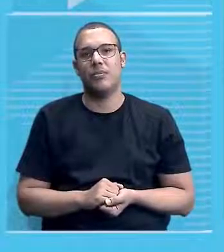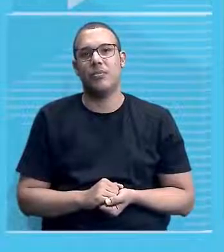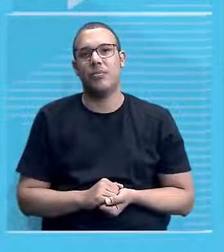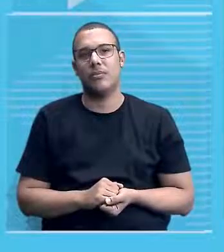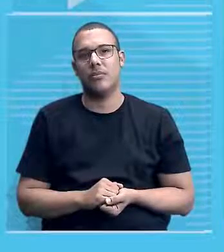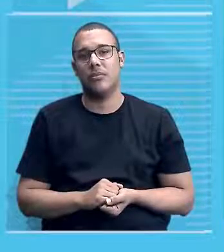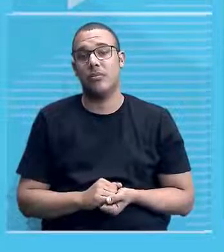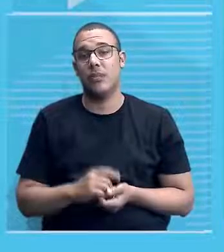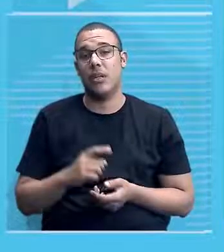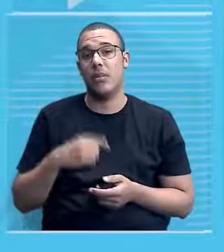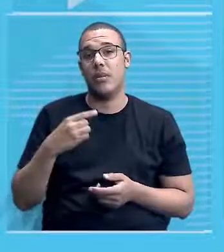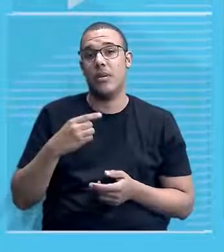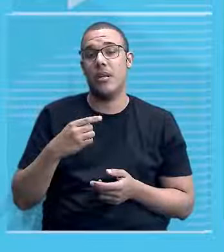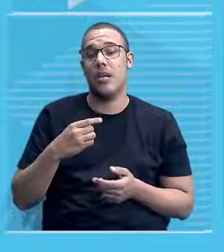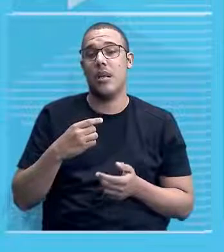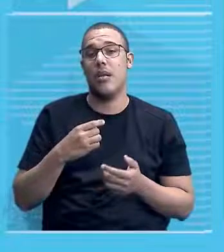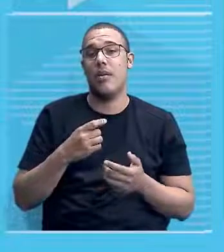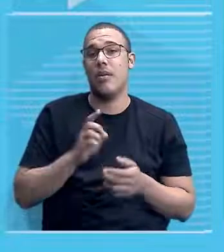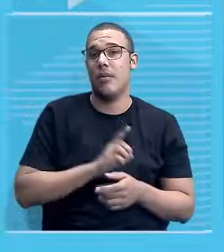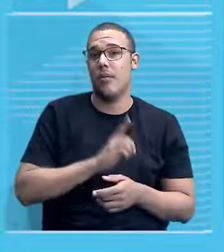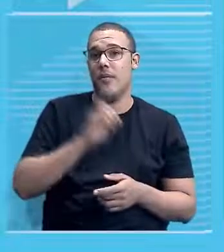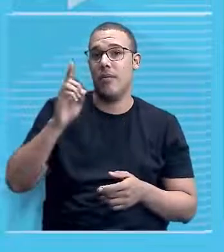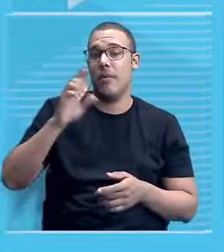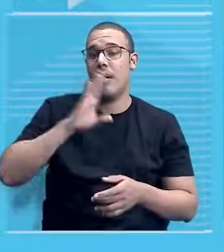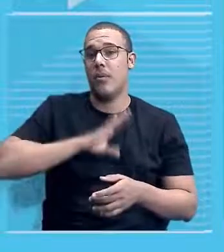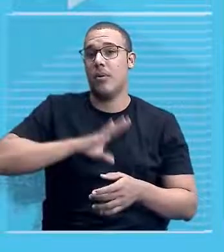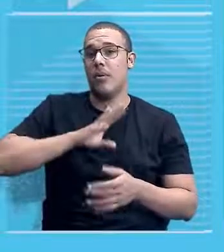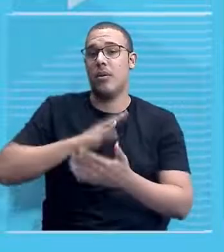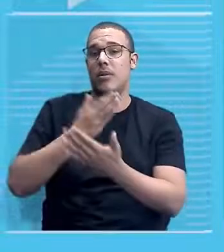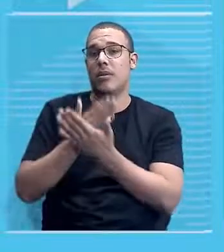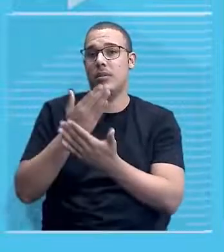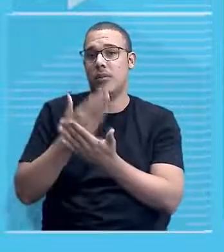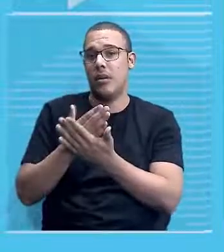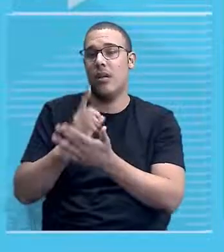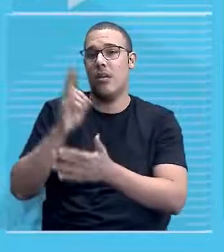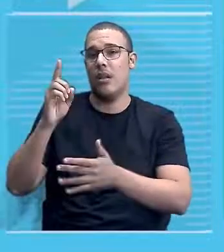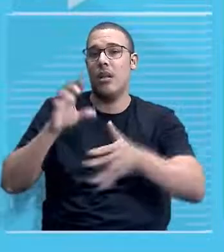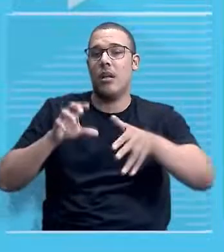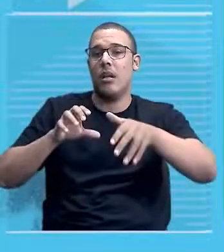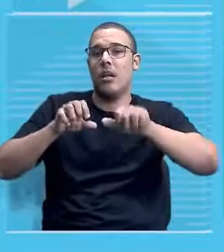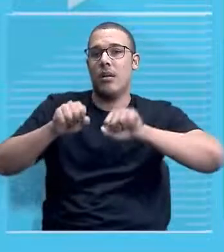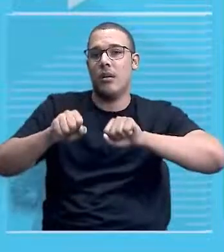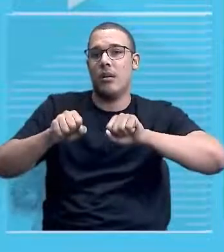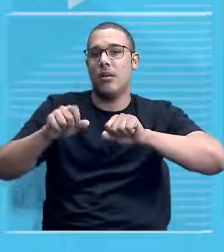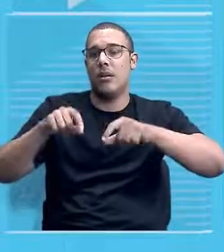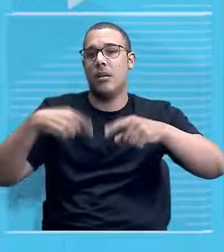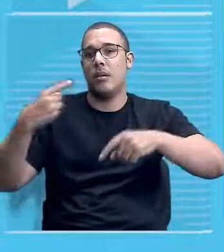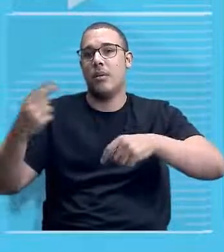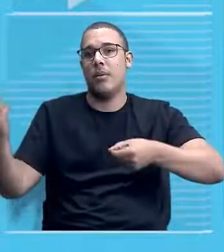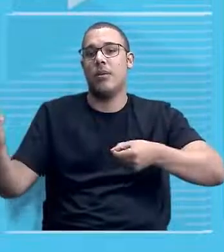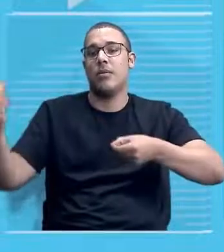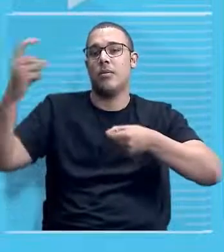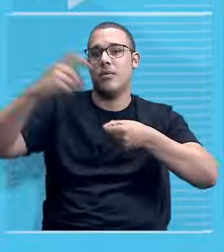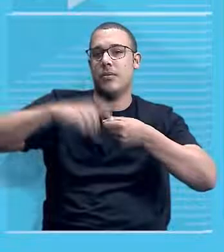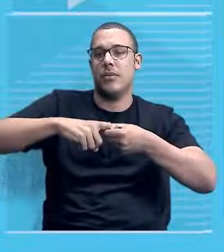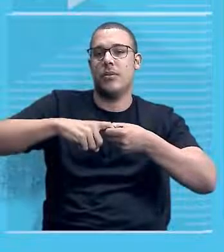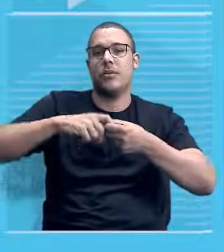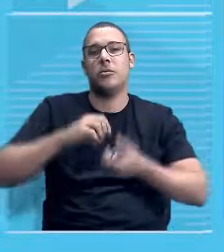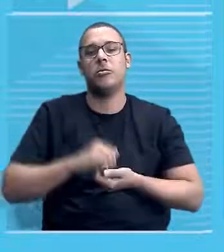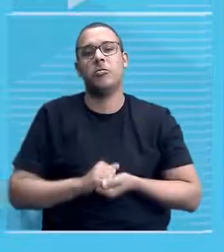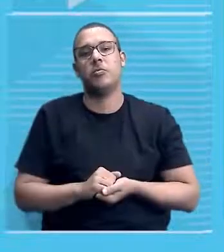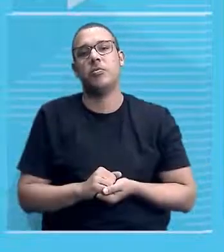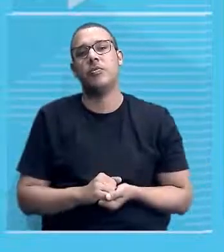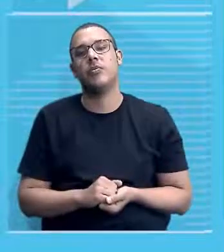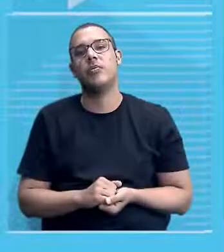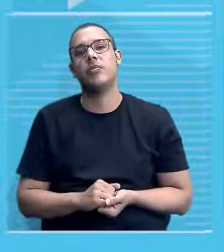e ele vai estudar em Portugal lógico estudar na Europa se forma volta para Colônia né